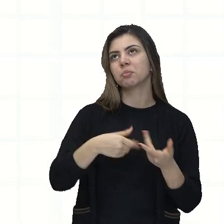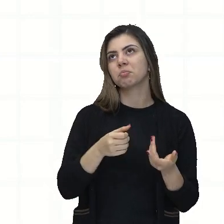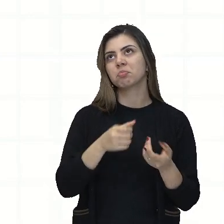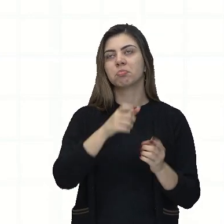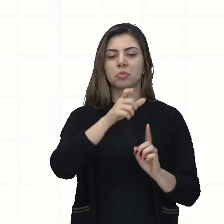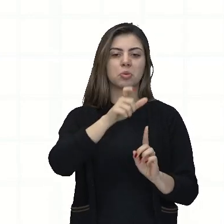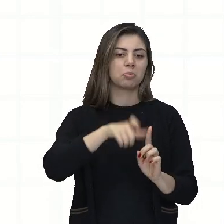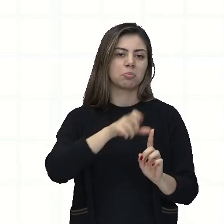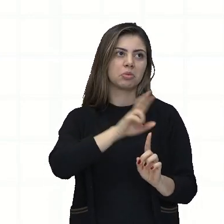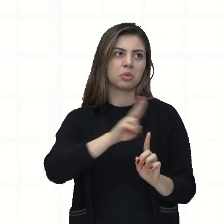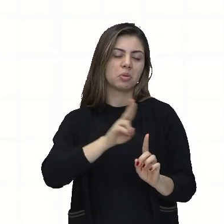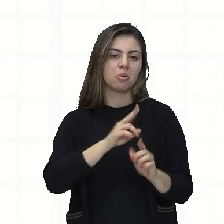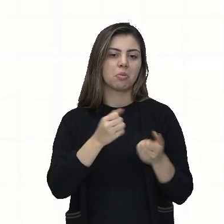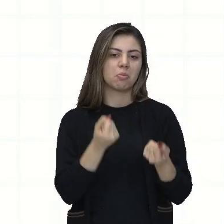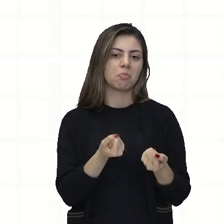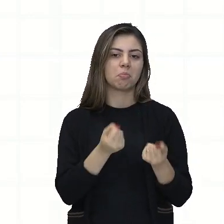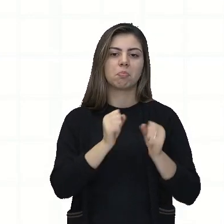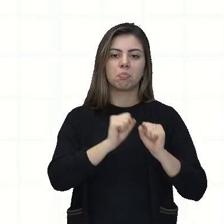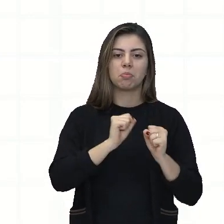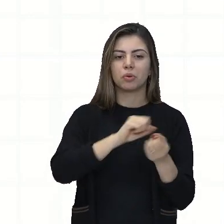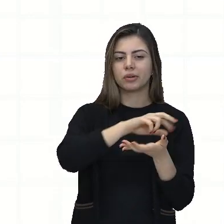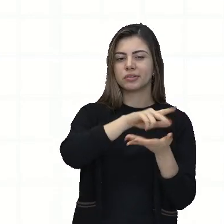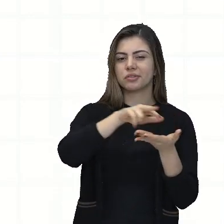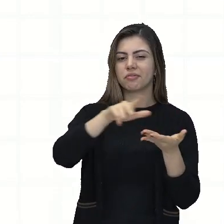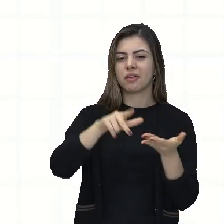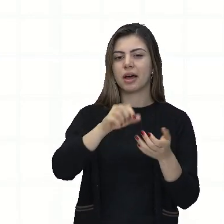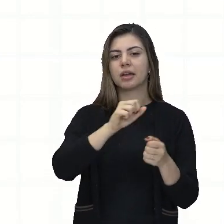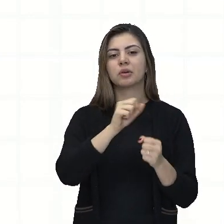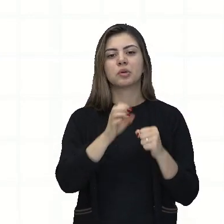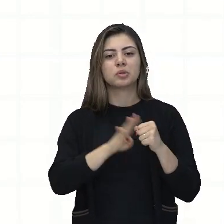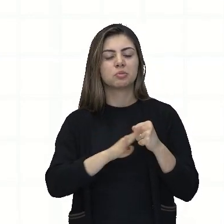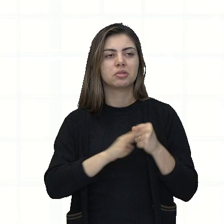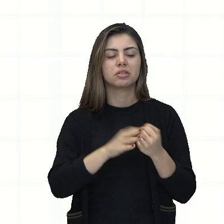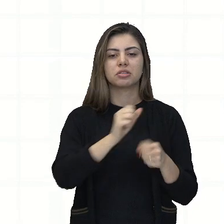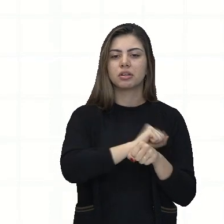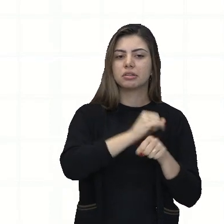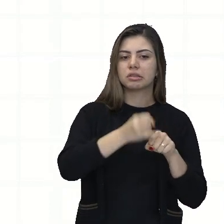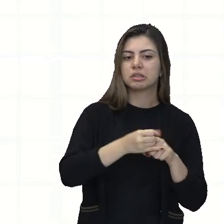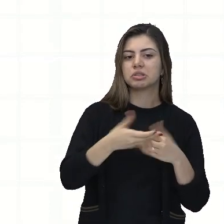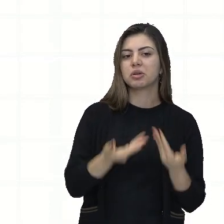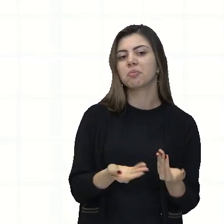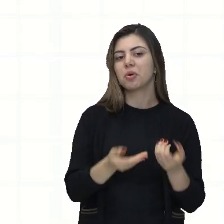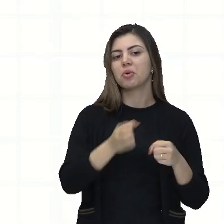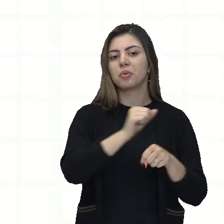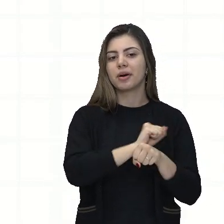ser substantivo, adjetivo ou advérbio, e vai atribuir características, qualidades,